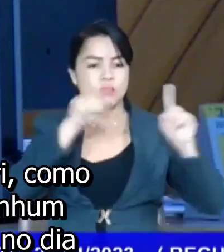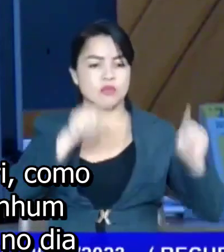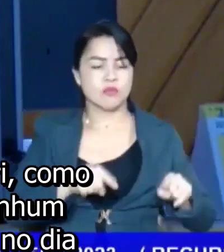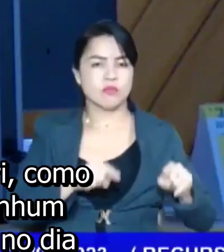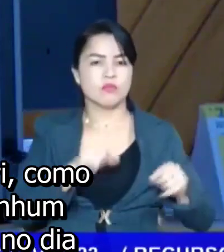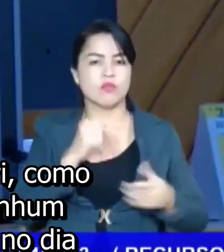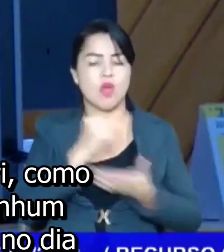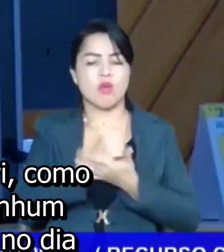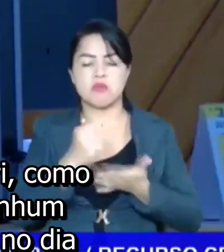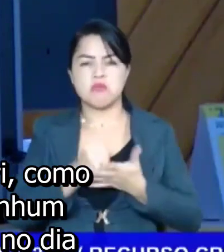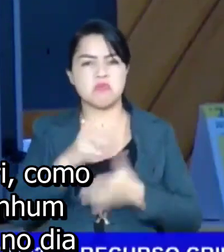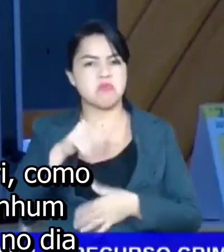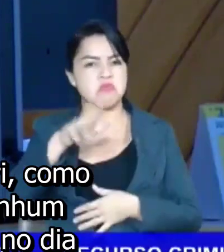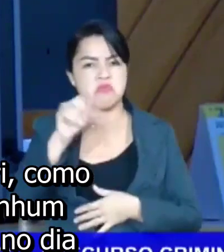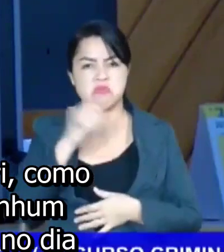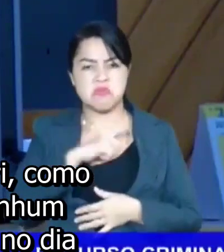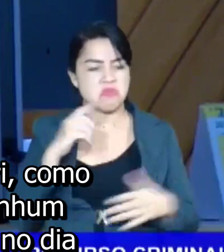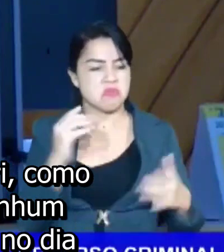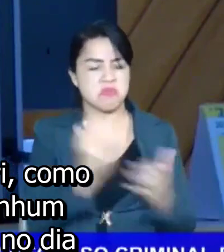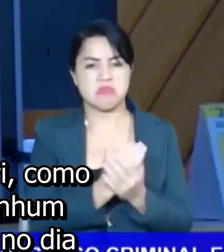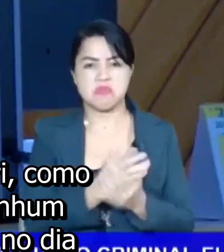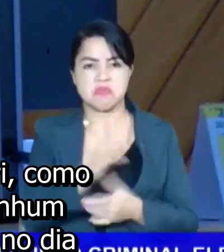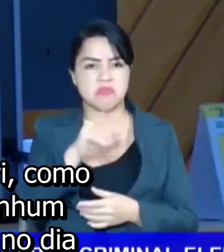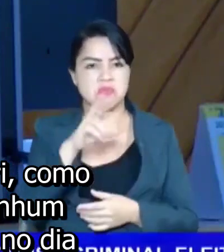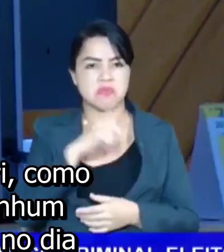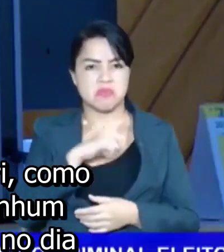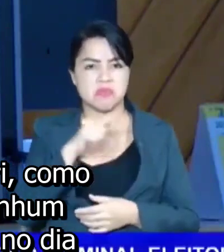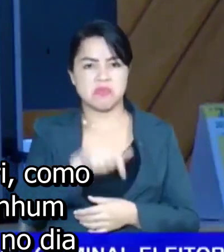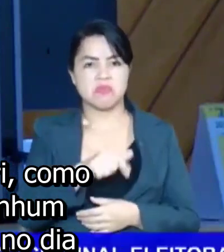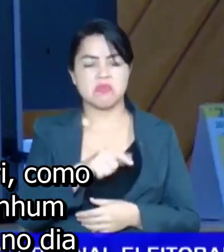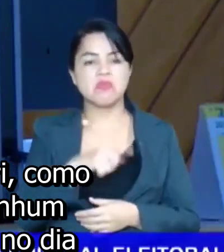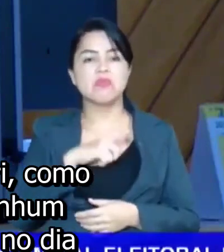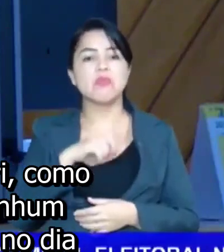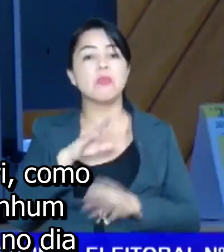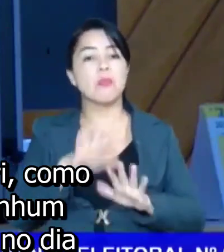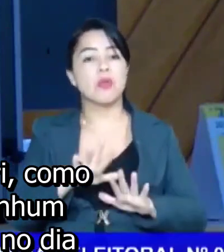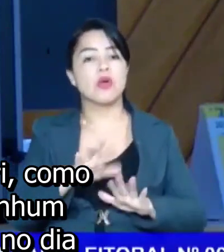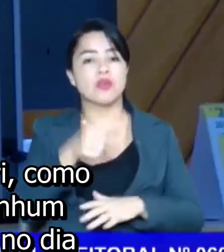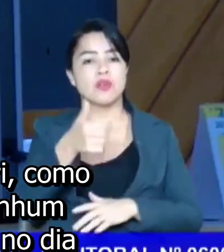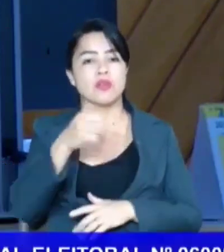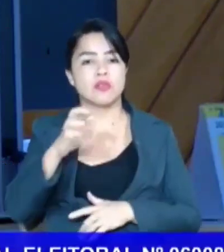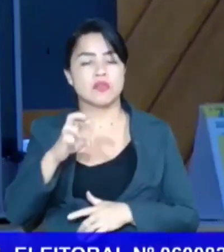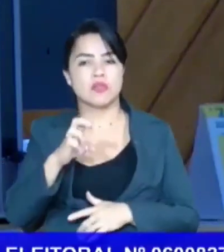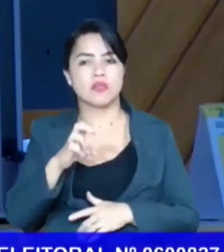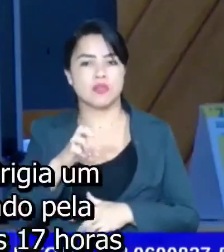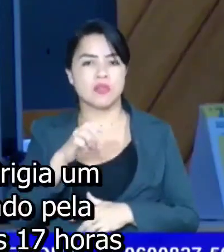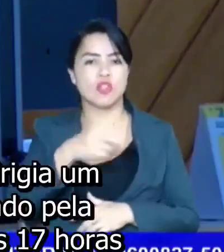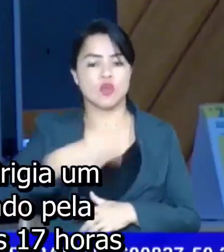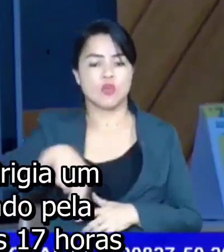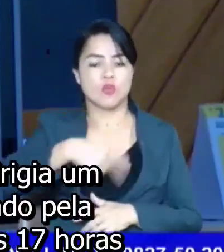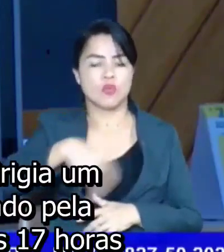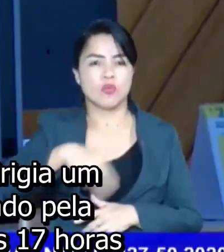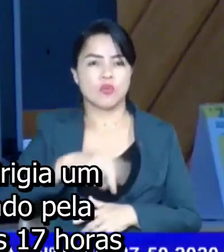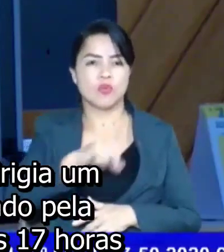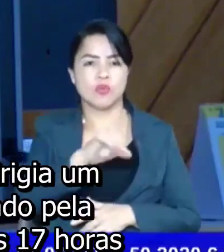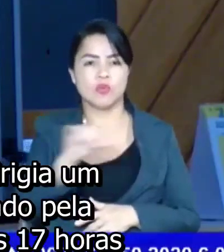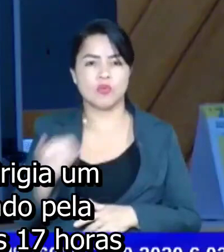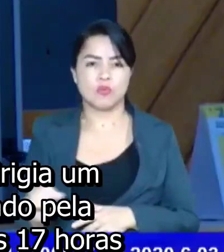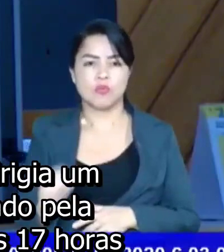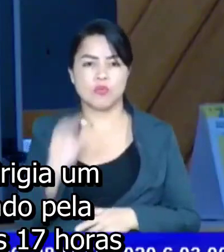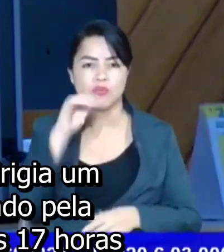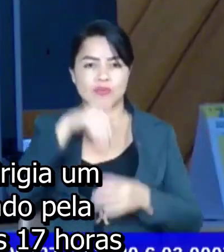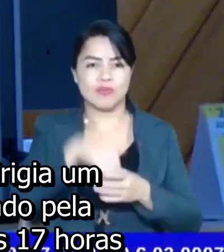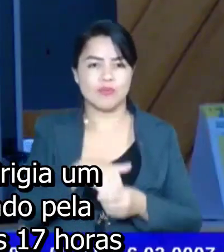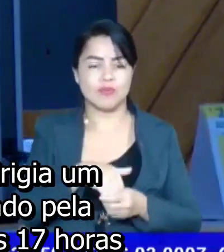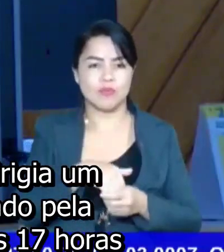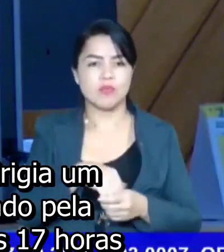nunca respondeu a nenhum processo e que no dia 15 de novembro de 2020, no dia da eleição,